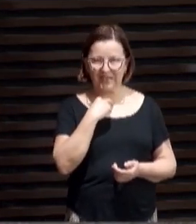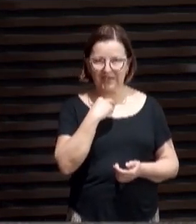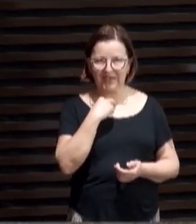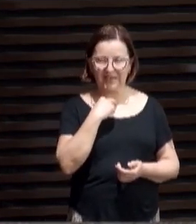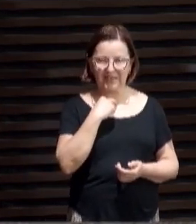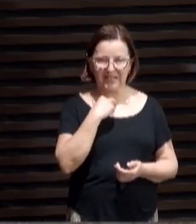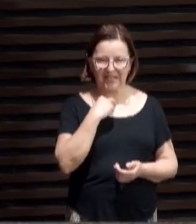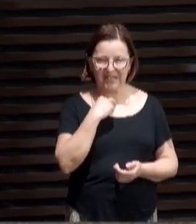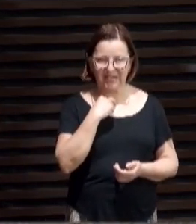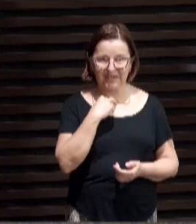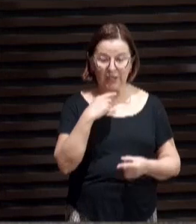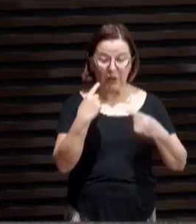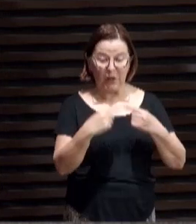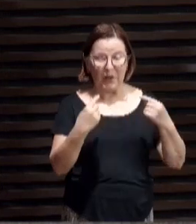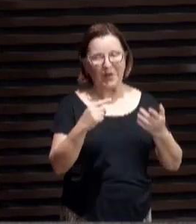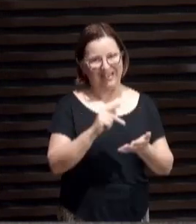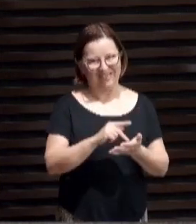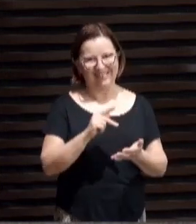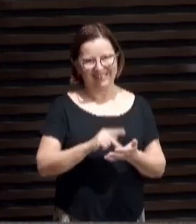desdizer a verdade.